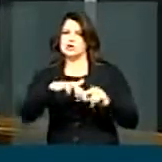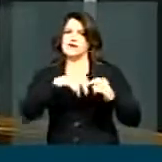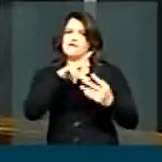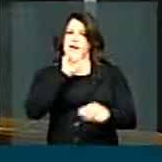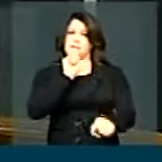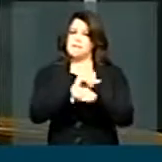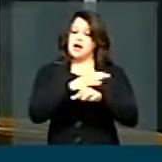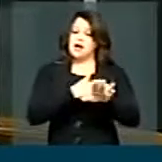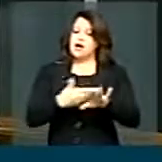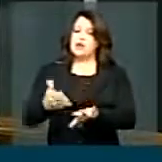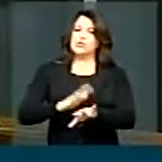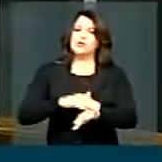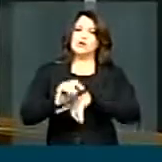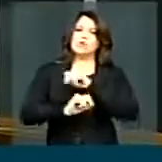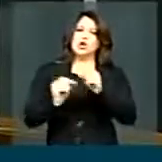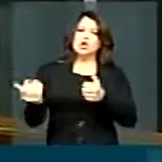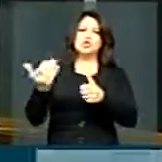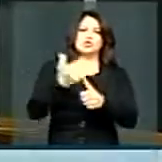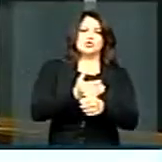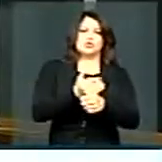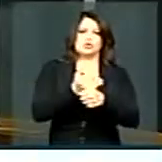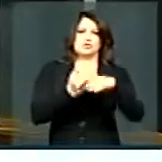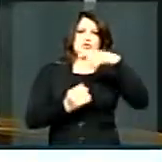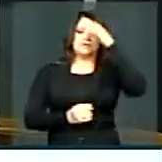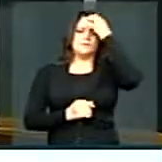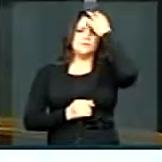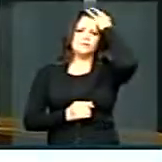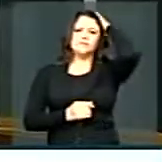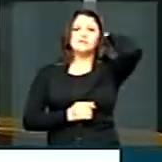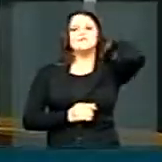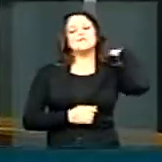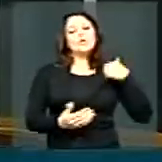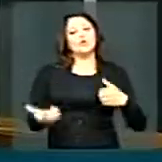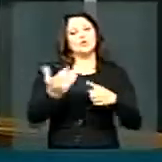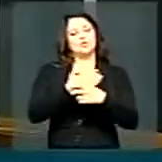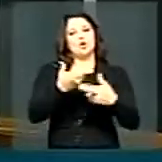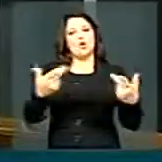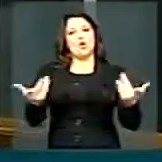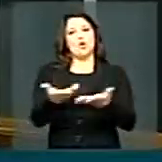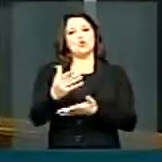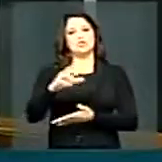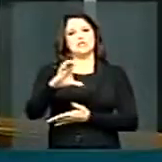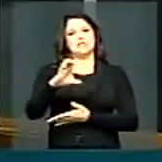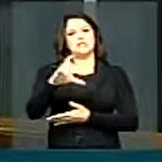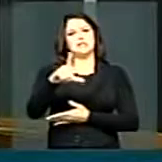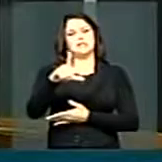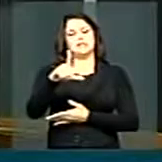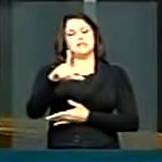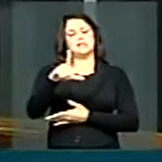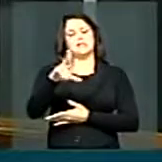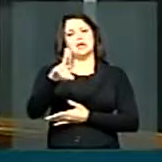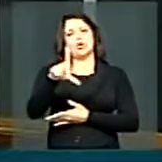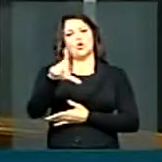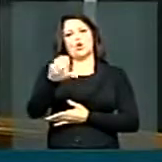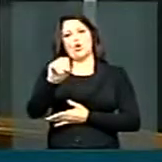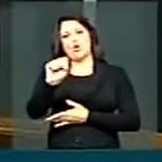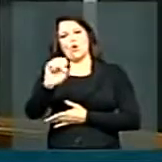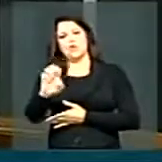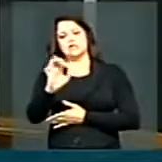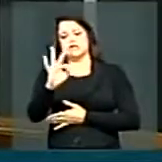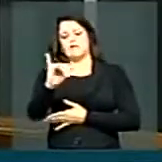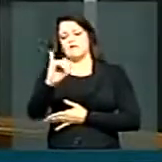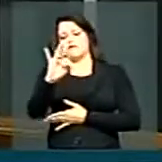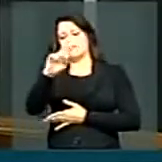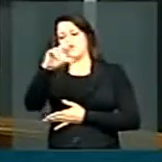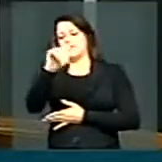atividades por algum tempo para substituir o processo de produção, que hoje é celulose de fibras longas e passará a